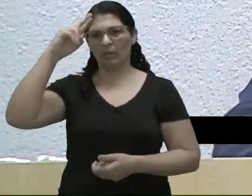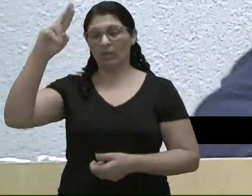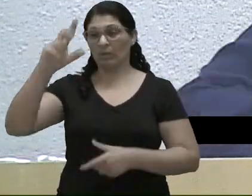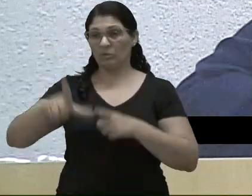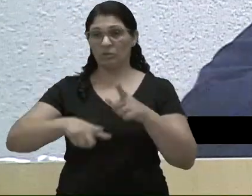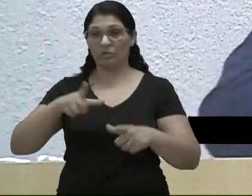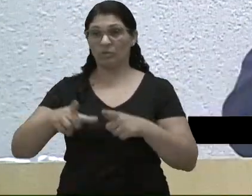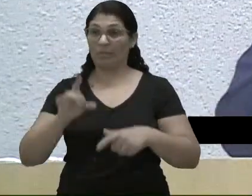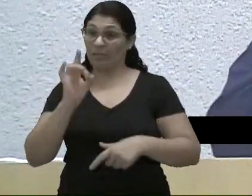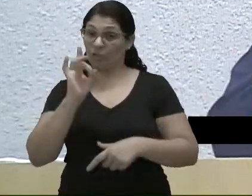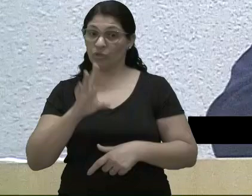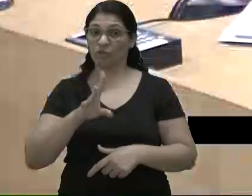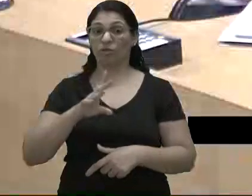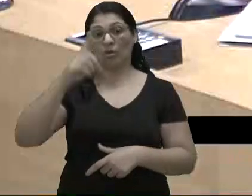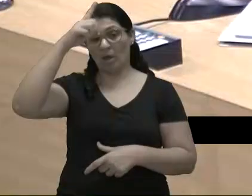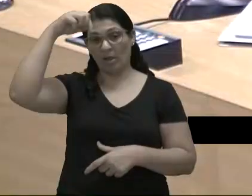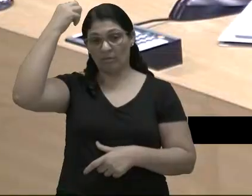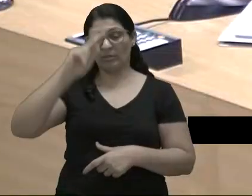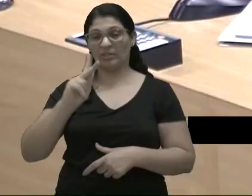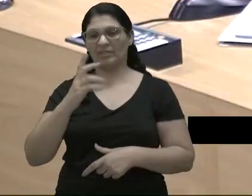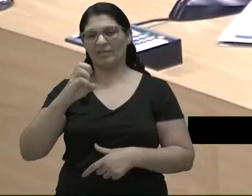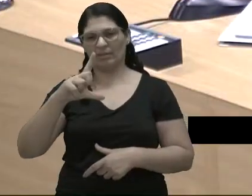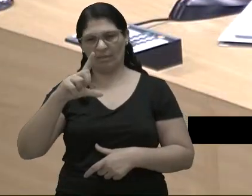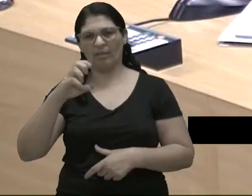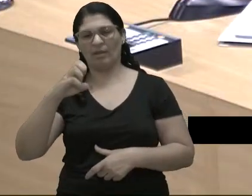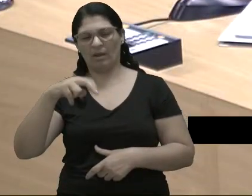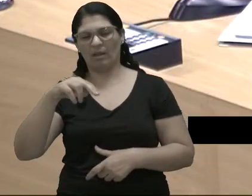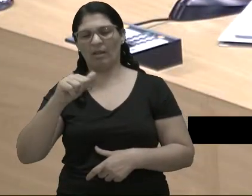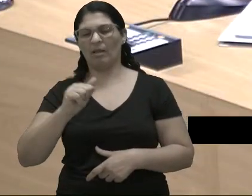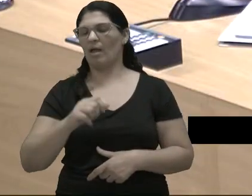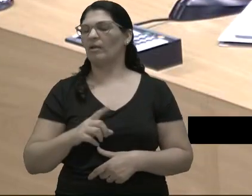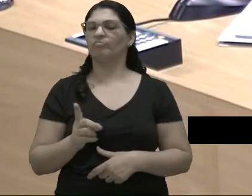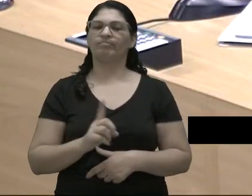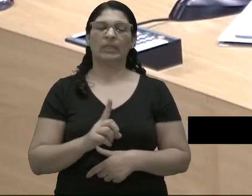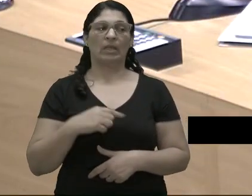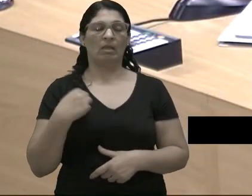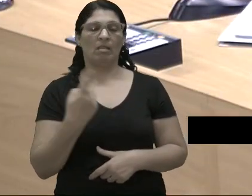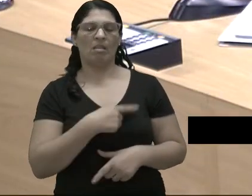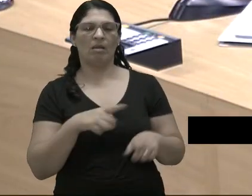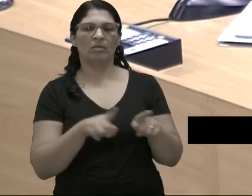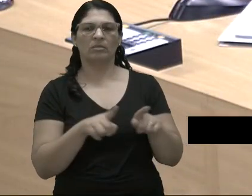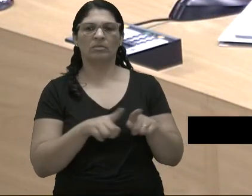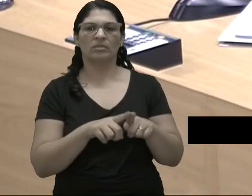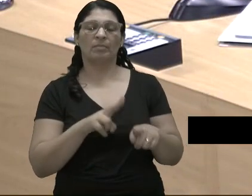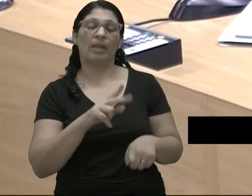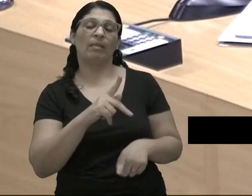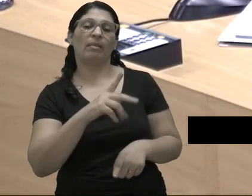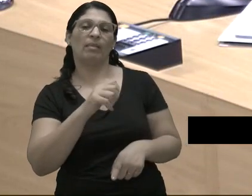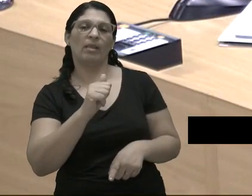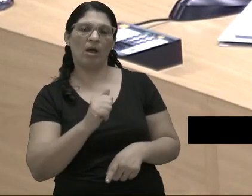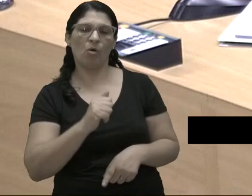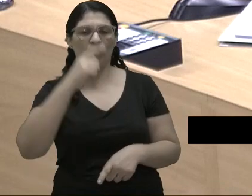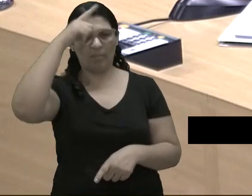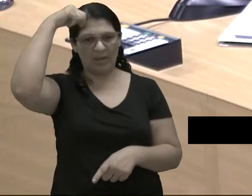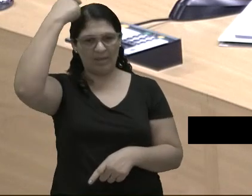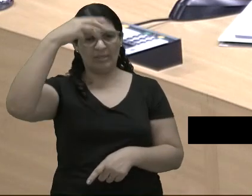Santa Helena? Não, nós prestamos esse serviço na unidade da UPA San Marino e a UPA Santa